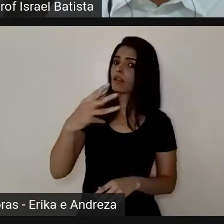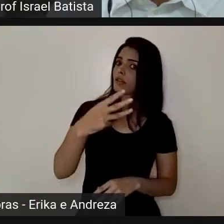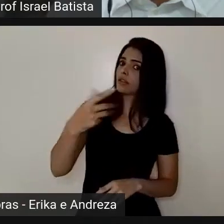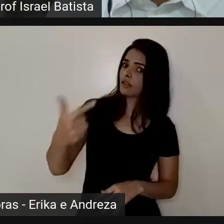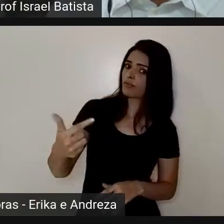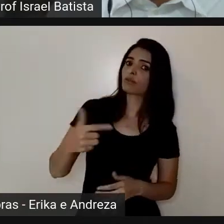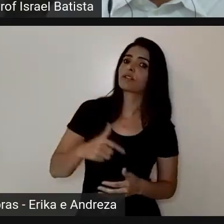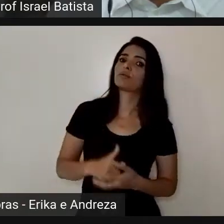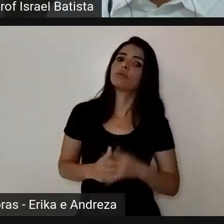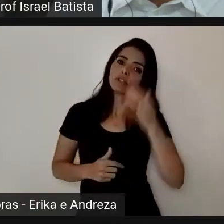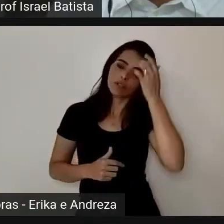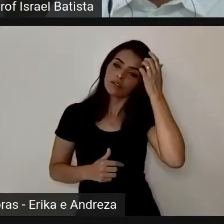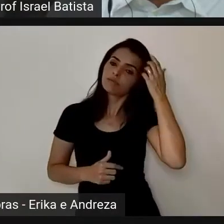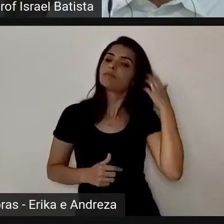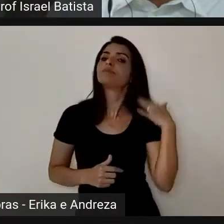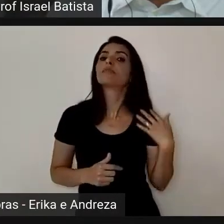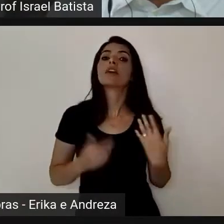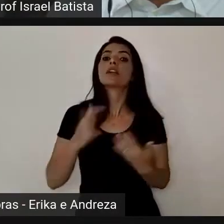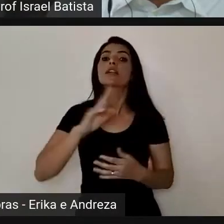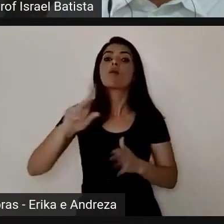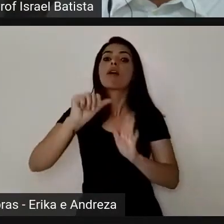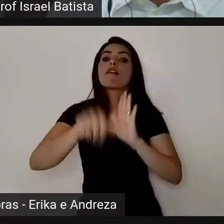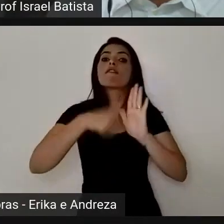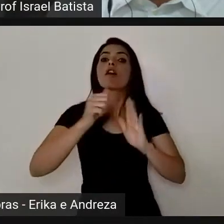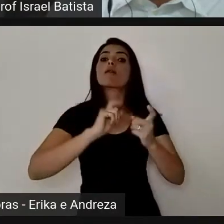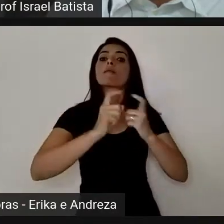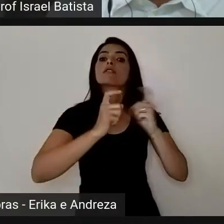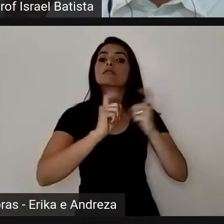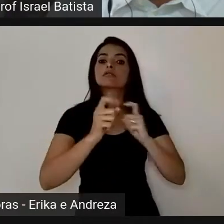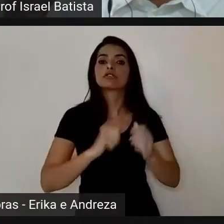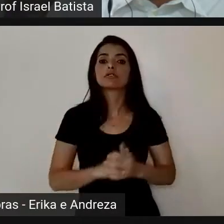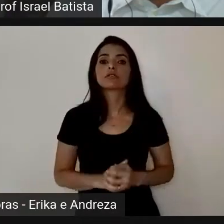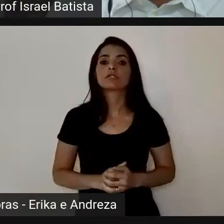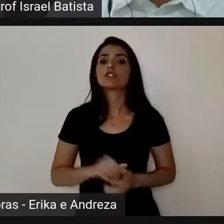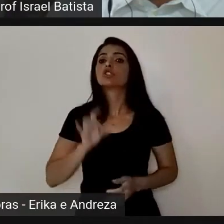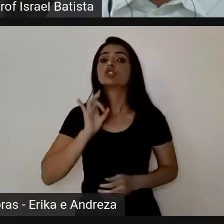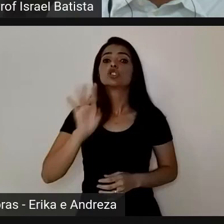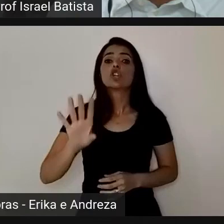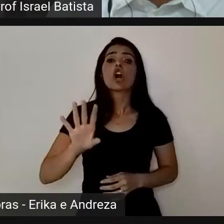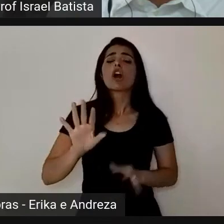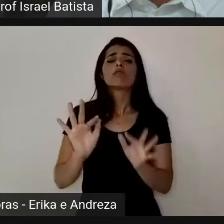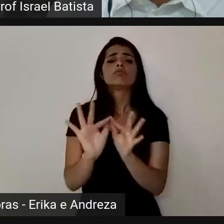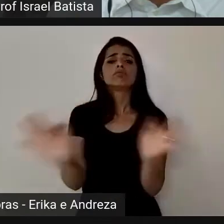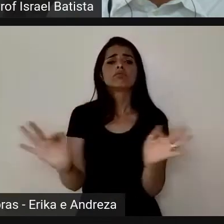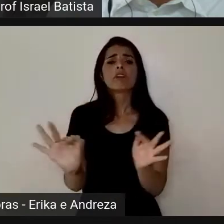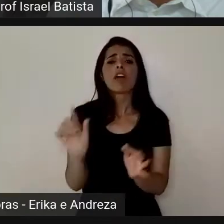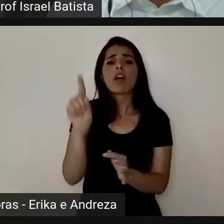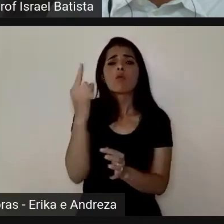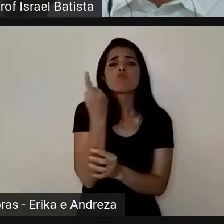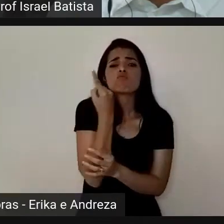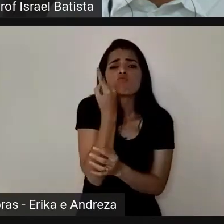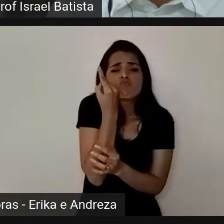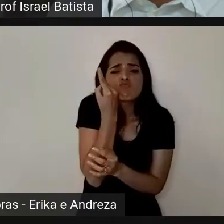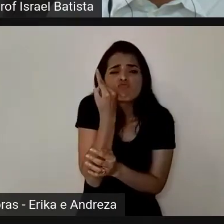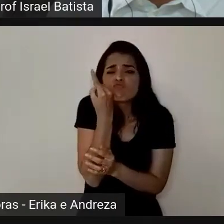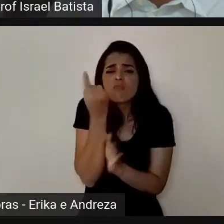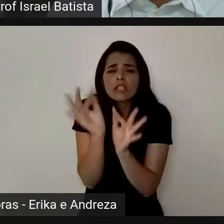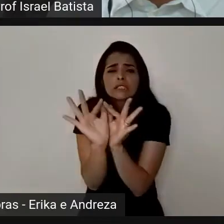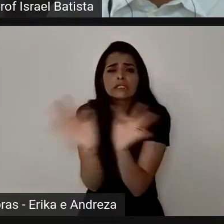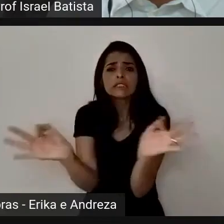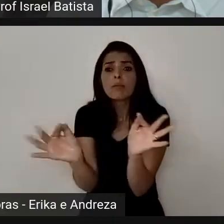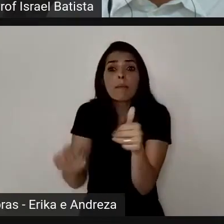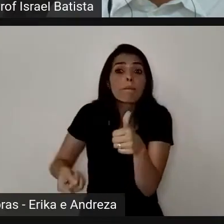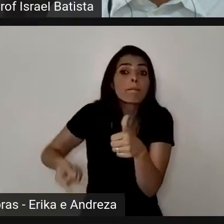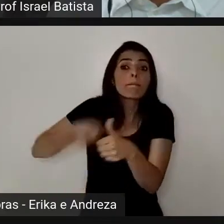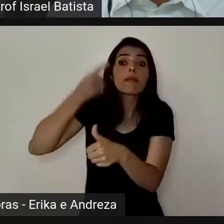PEC 32, primeiro é sempre bom deixar claro, ela não é a reforma administrativa como um todo, ela é apenas, né,